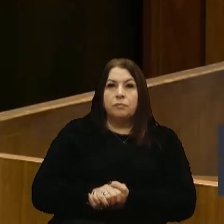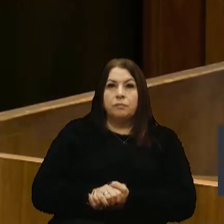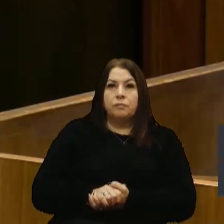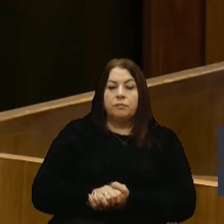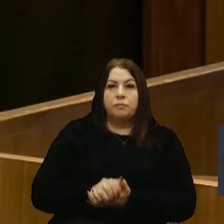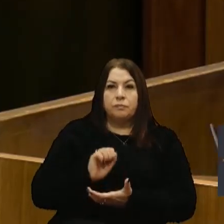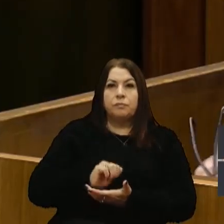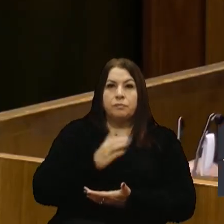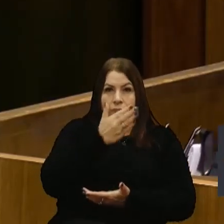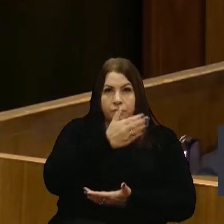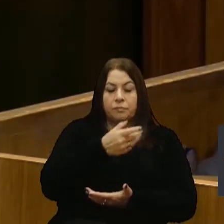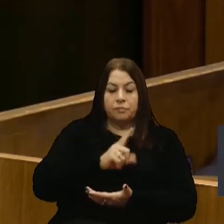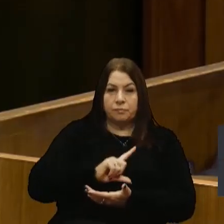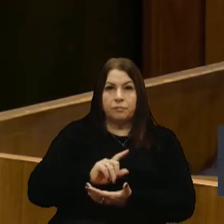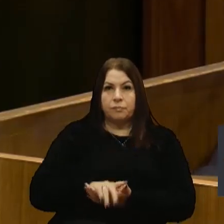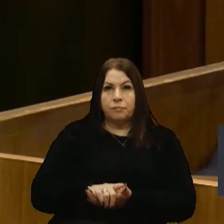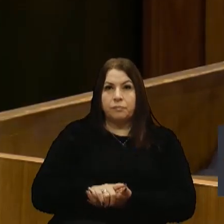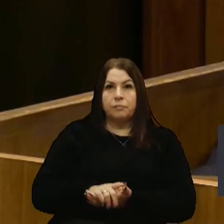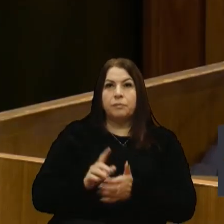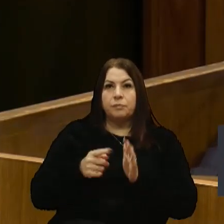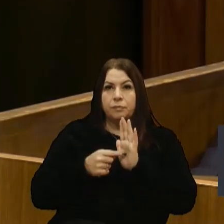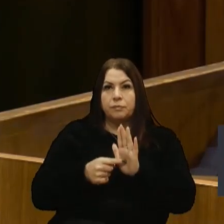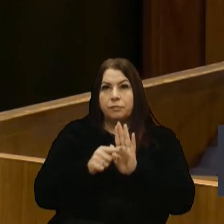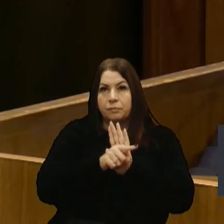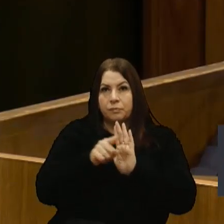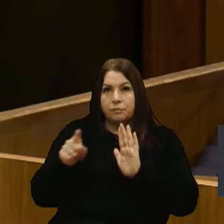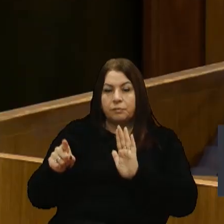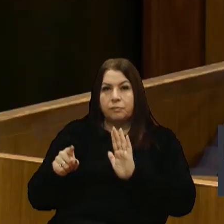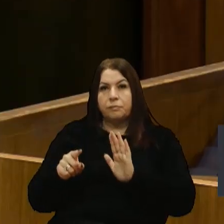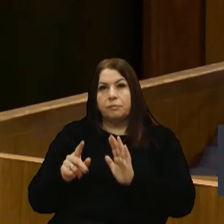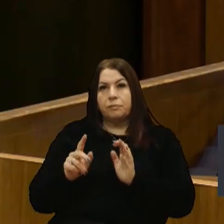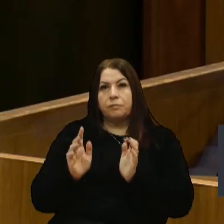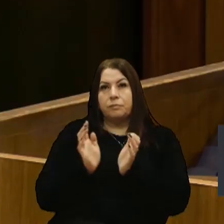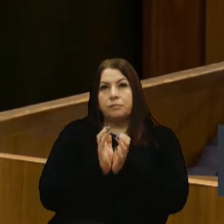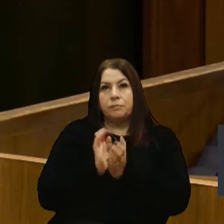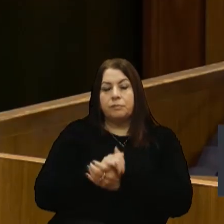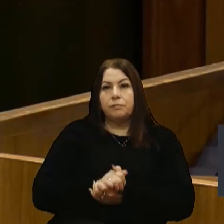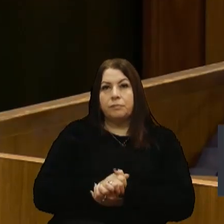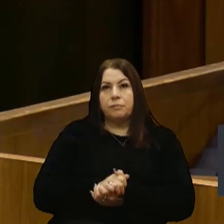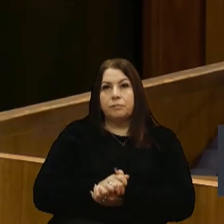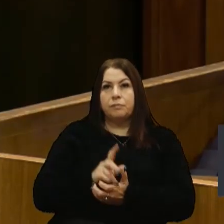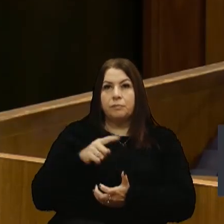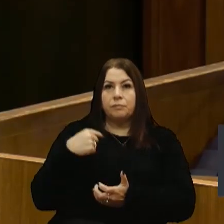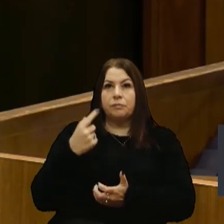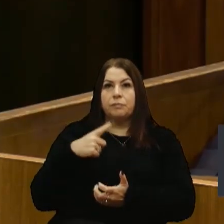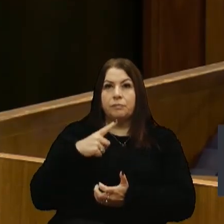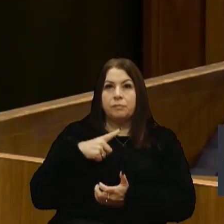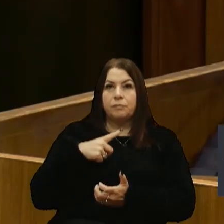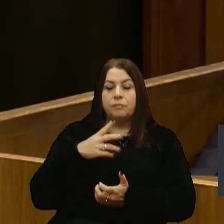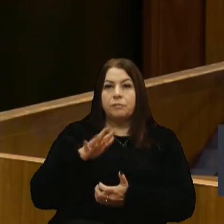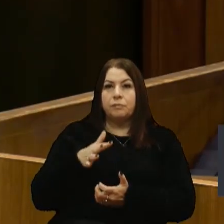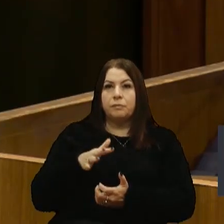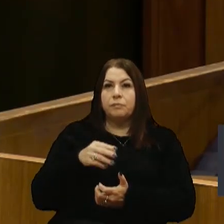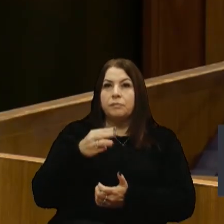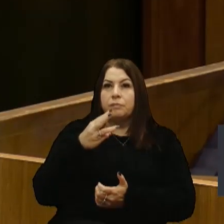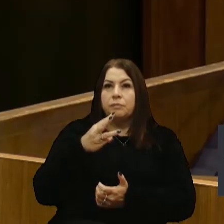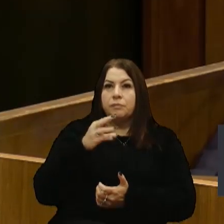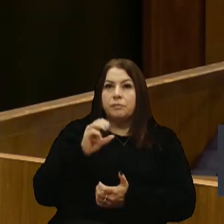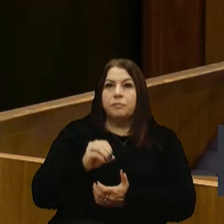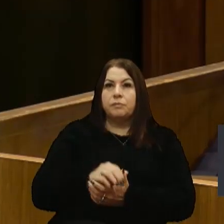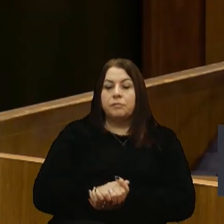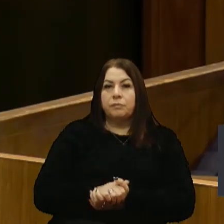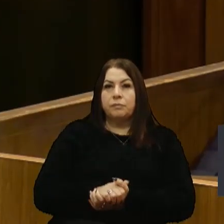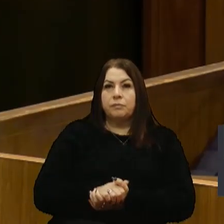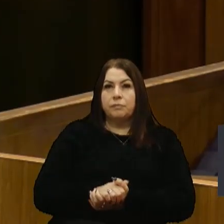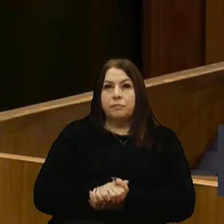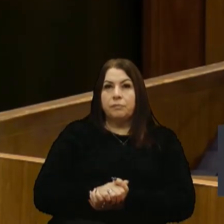Vou passar uma parte antes, porque eu quero mostrar para os senhores, nobres colegas, que nós temos em torno de 30